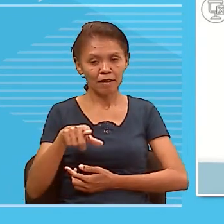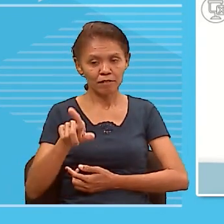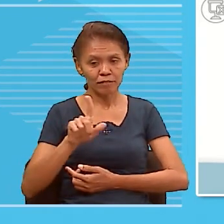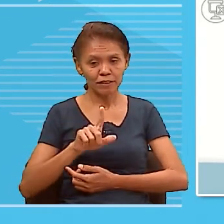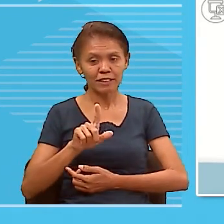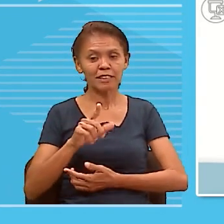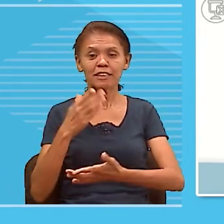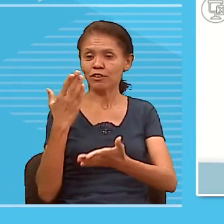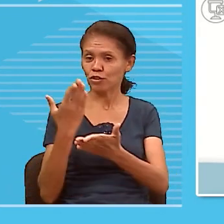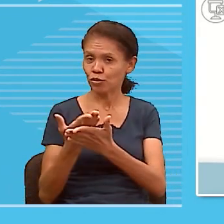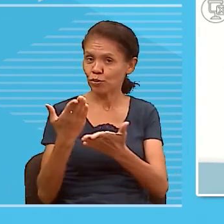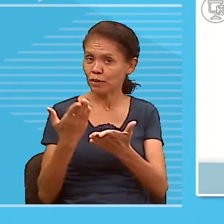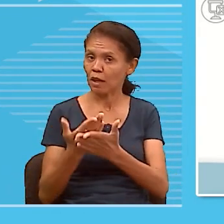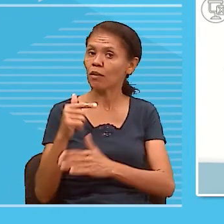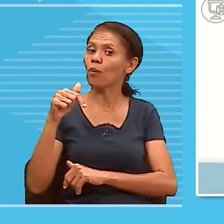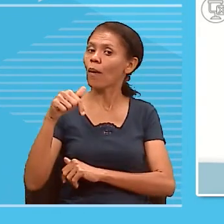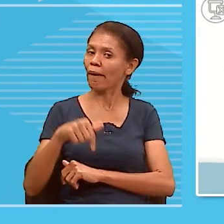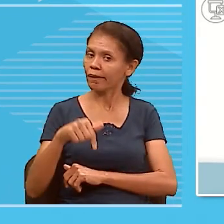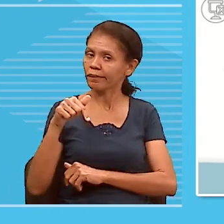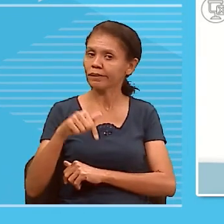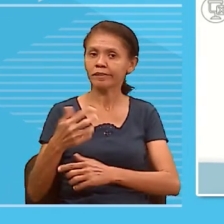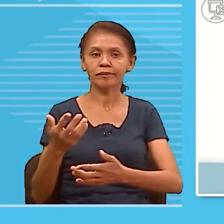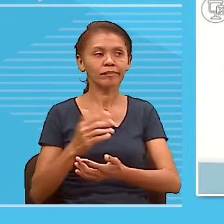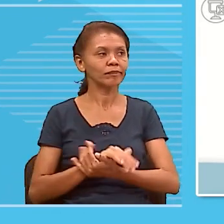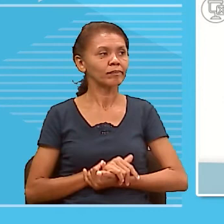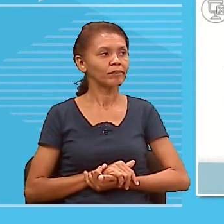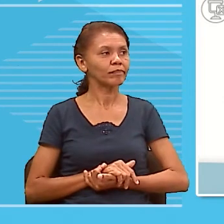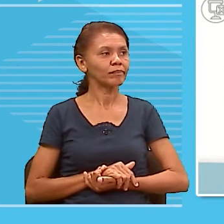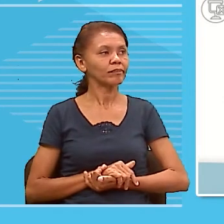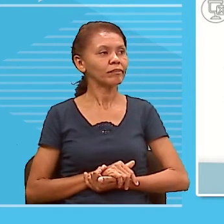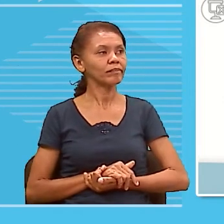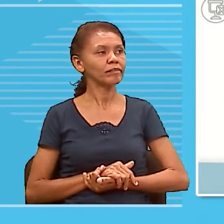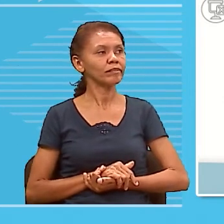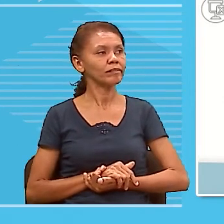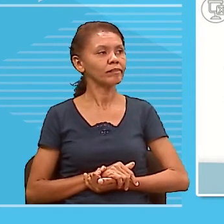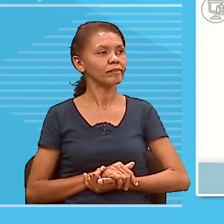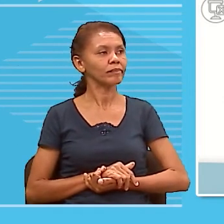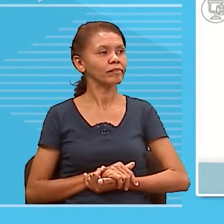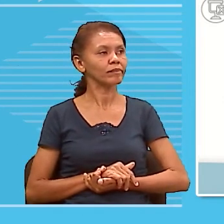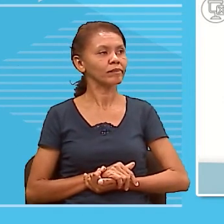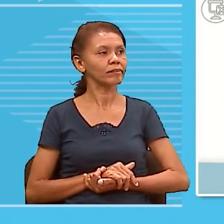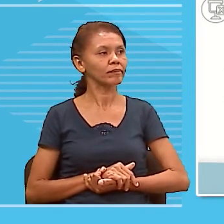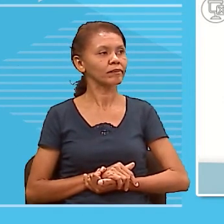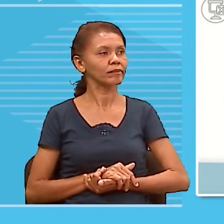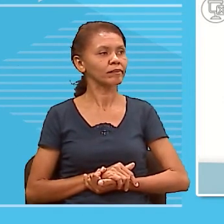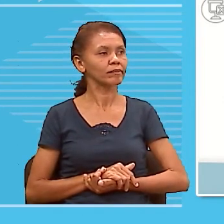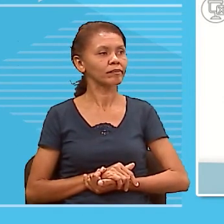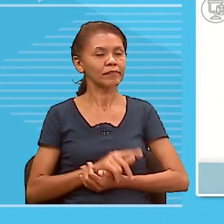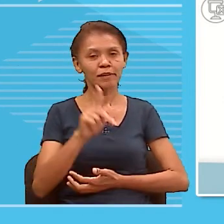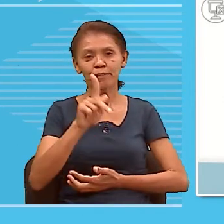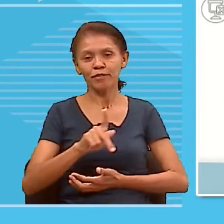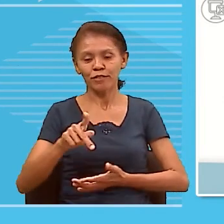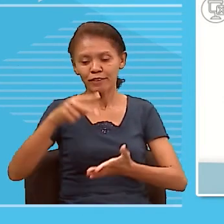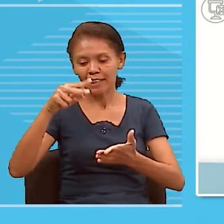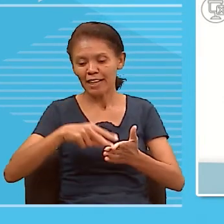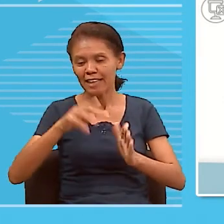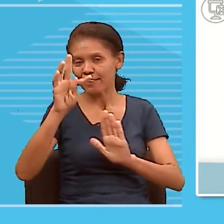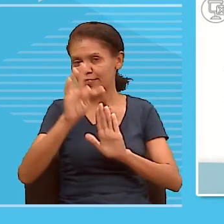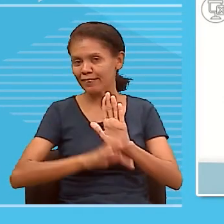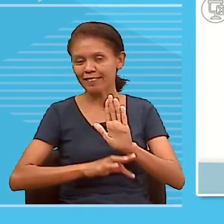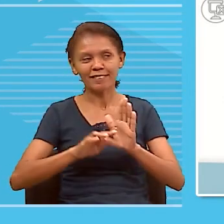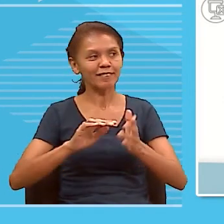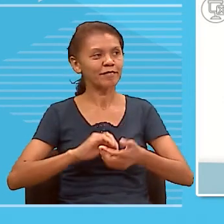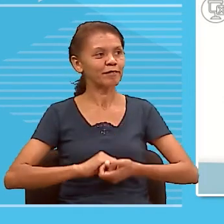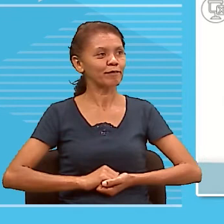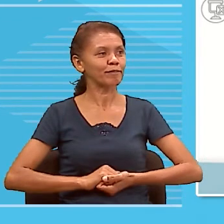estudando aqui né Vamos lá Miss Universo as pessoas racistas